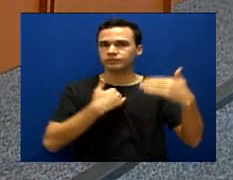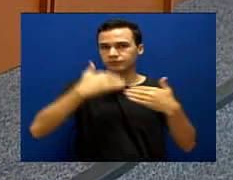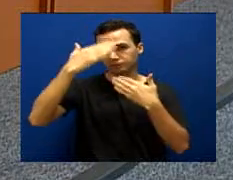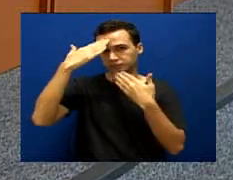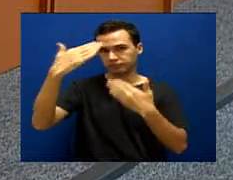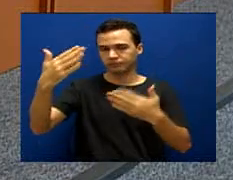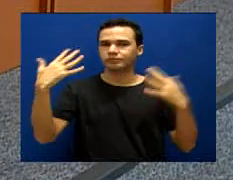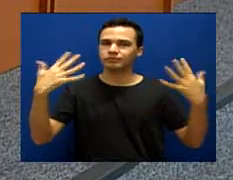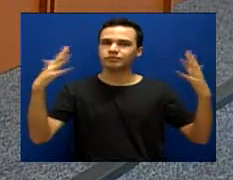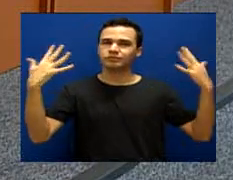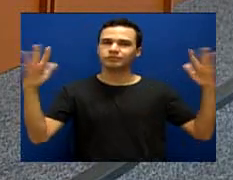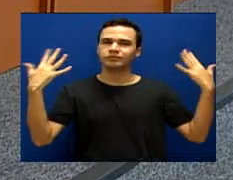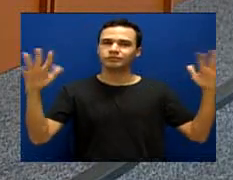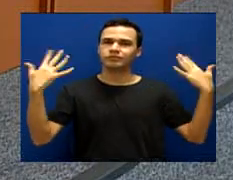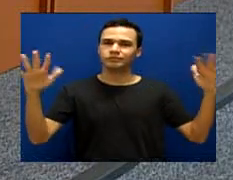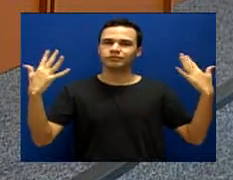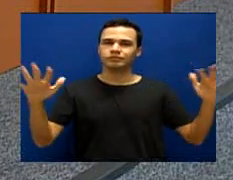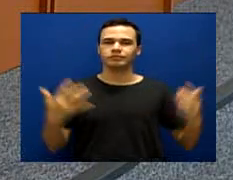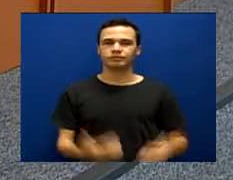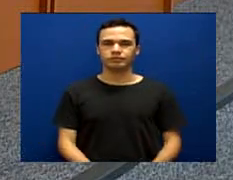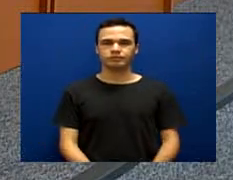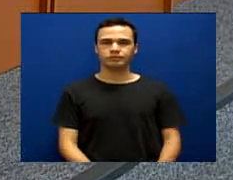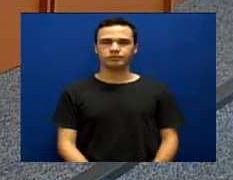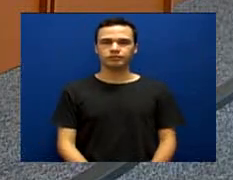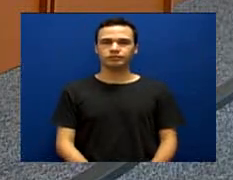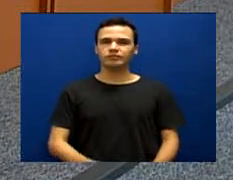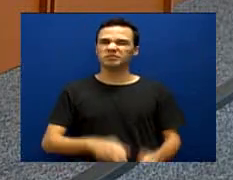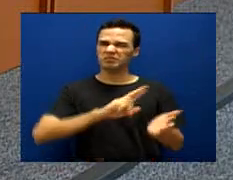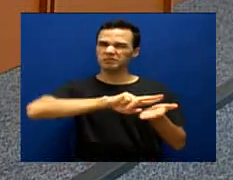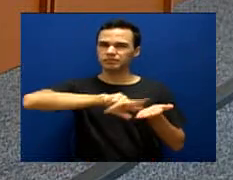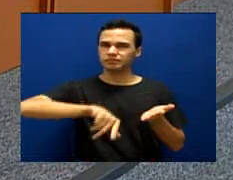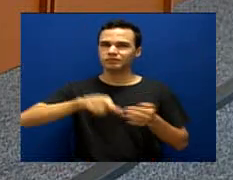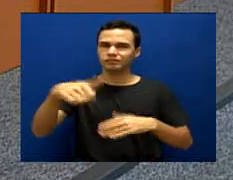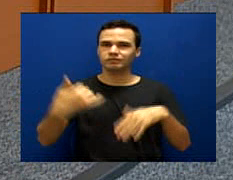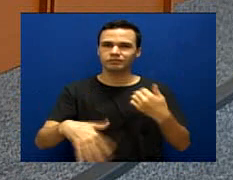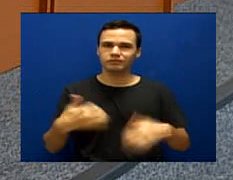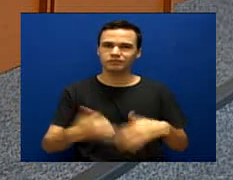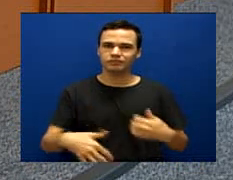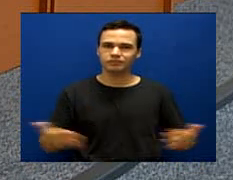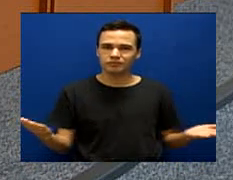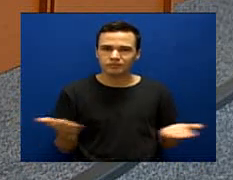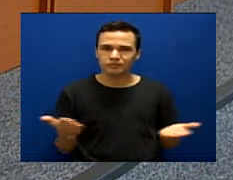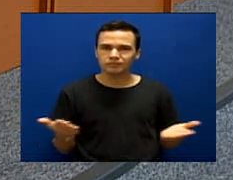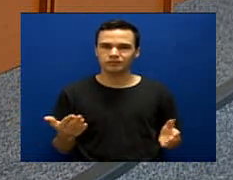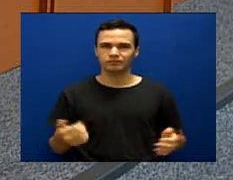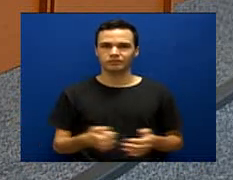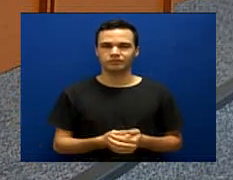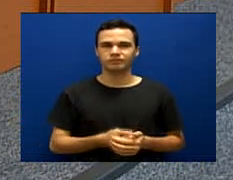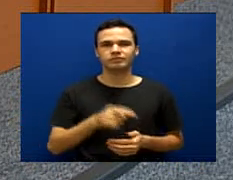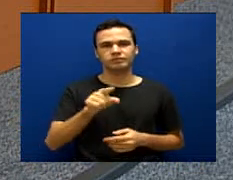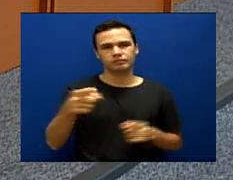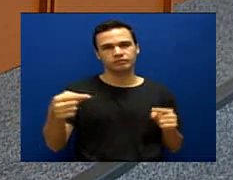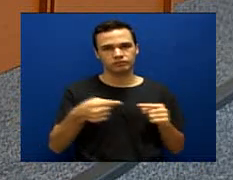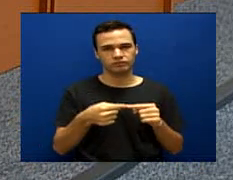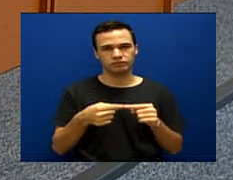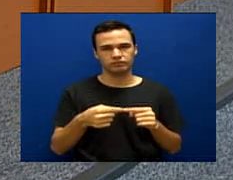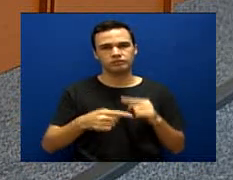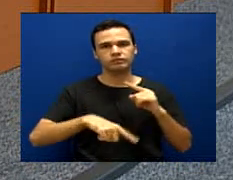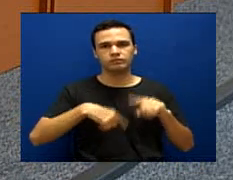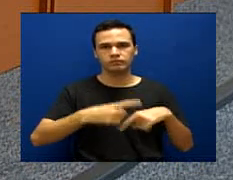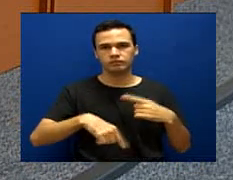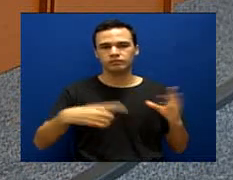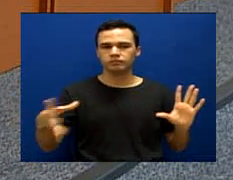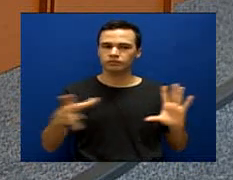Yara, pelas colocações. E várias das suas colocações são colocações que deverão ser